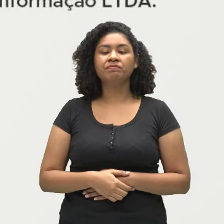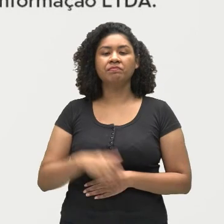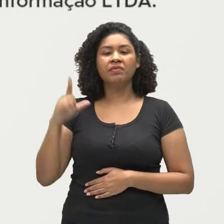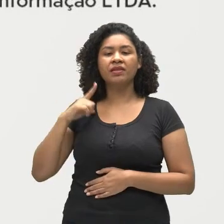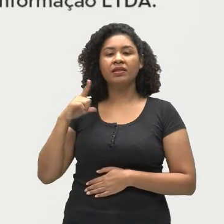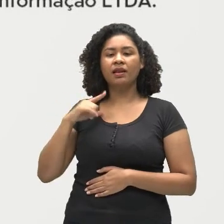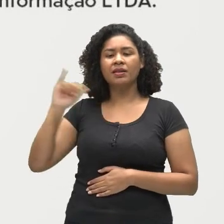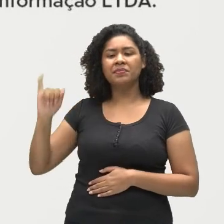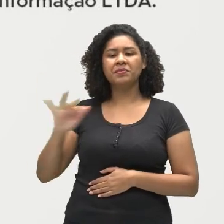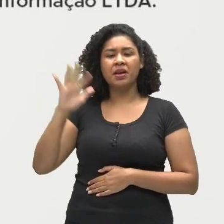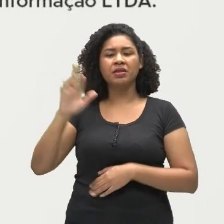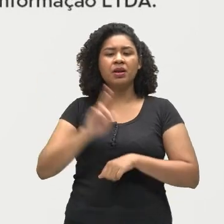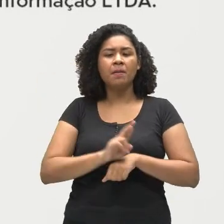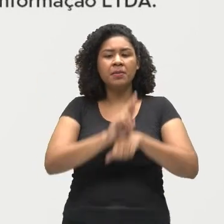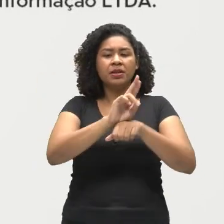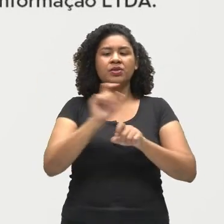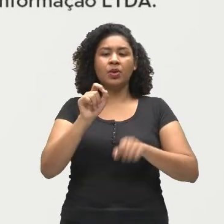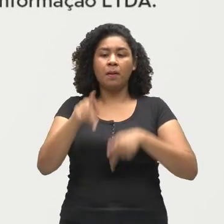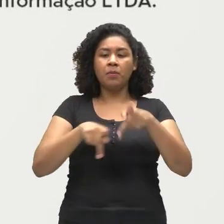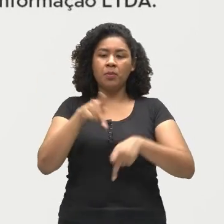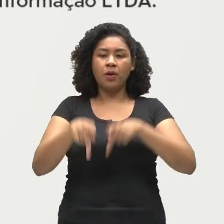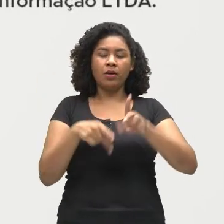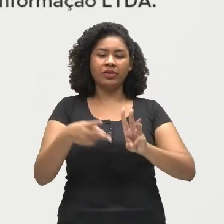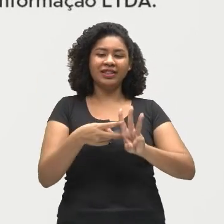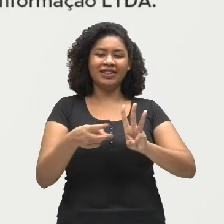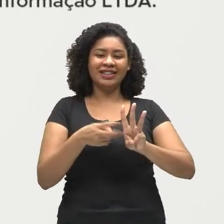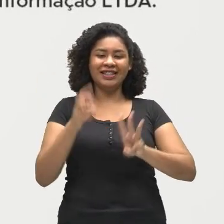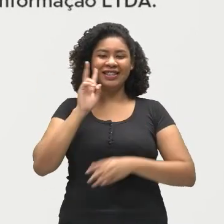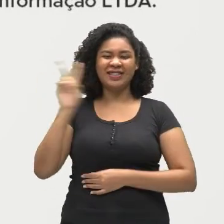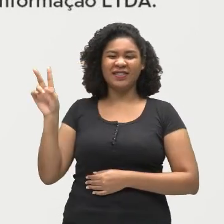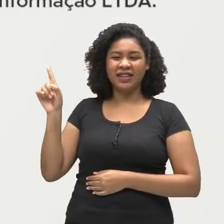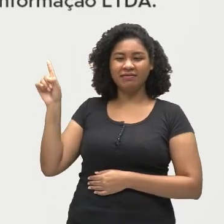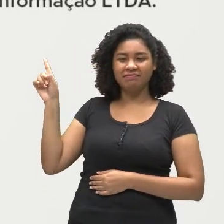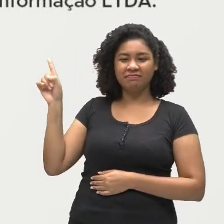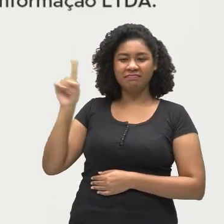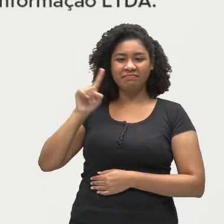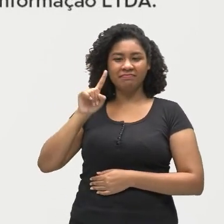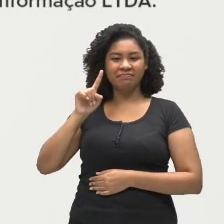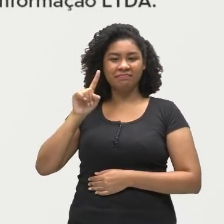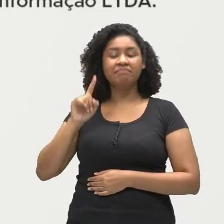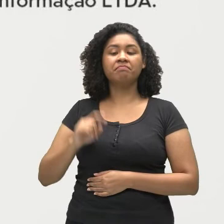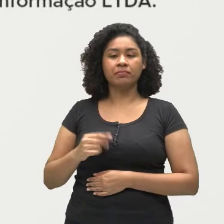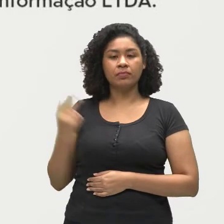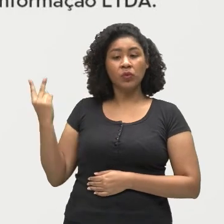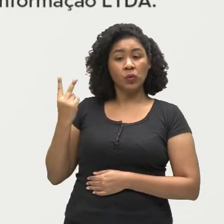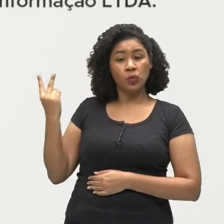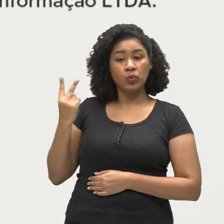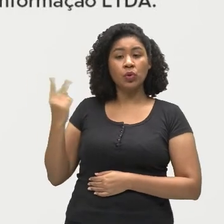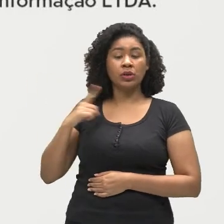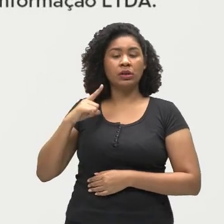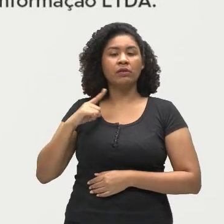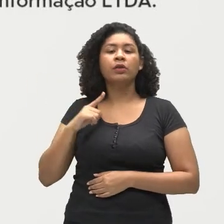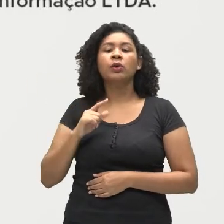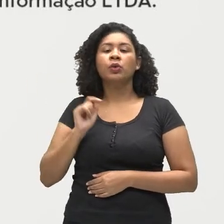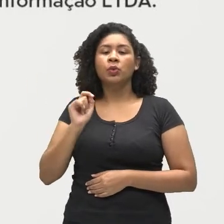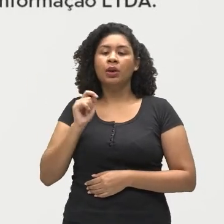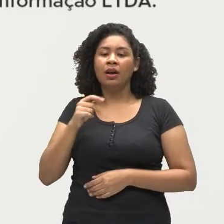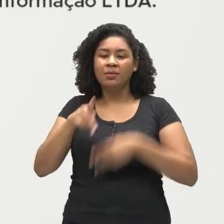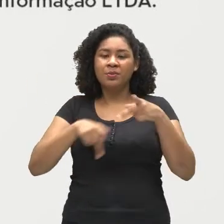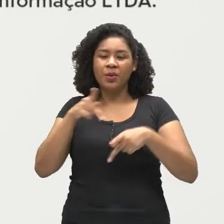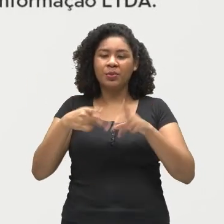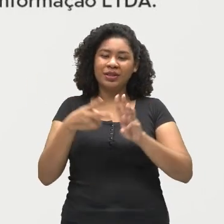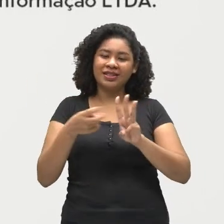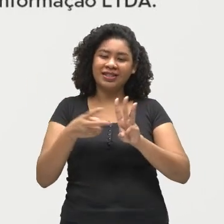representação dos povos indígenas aqui no Brasil, está relacionado a isso, porque a ação dos jesuítas no território brasileiro